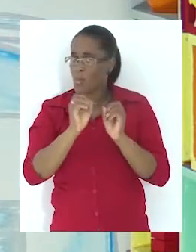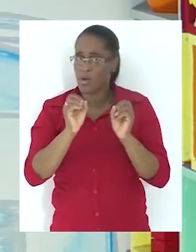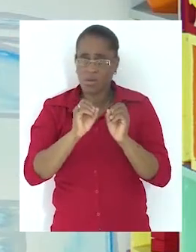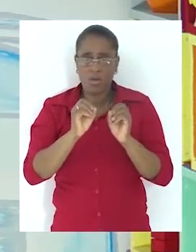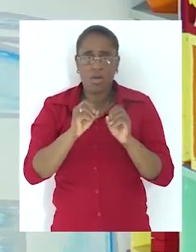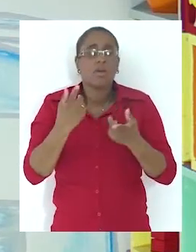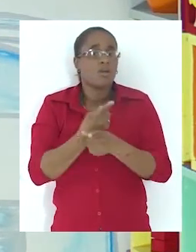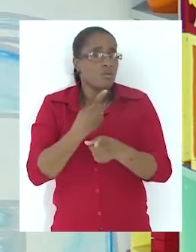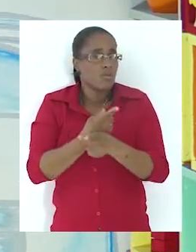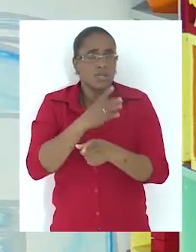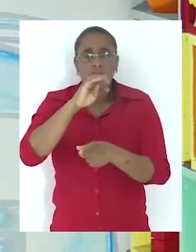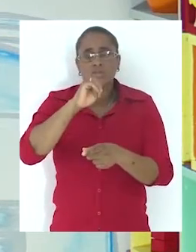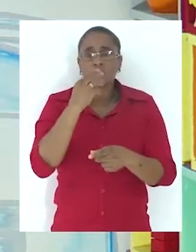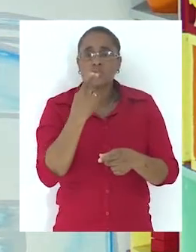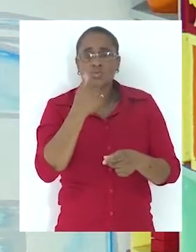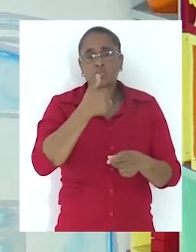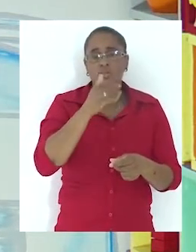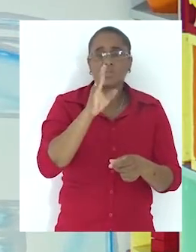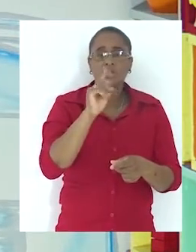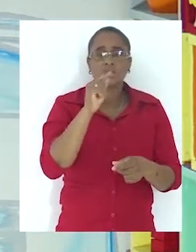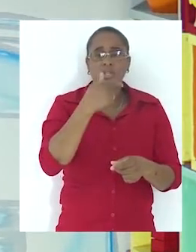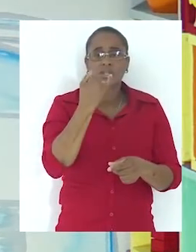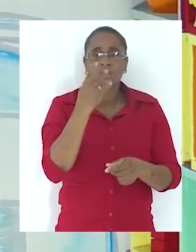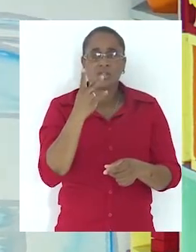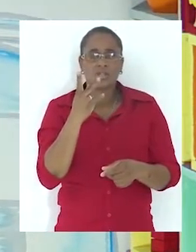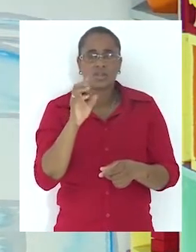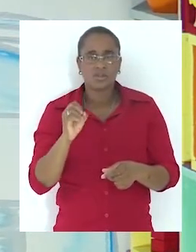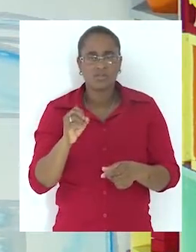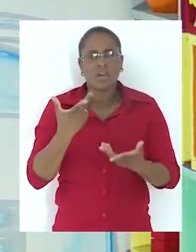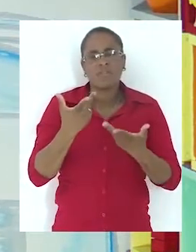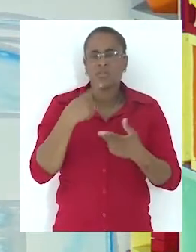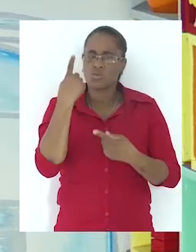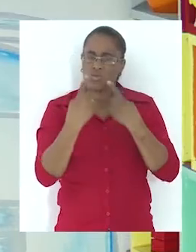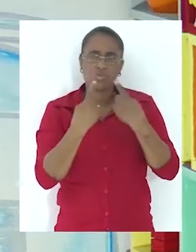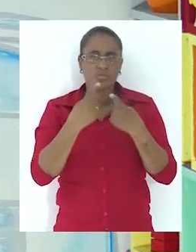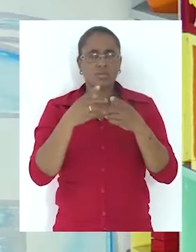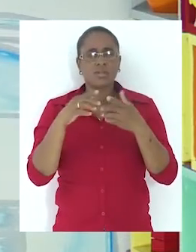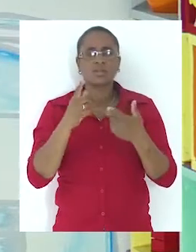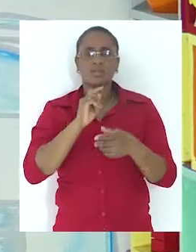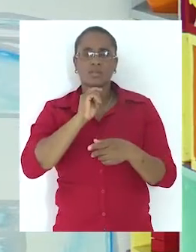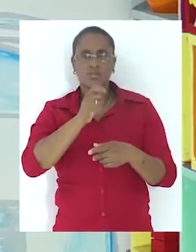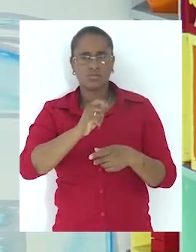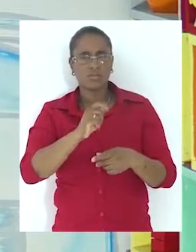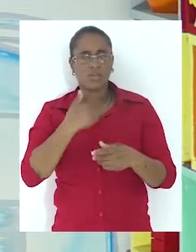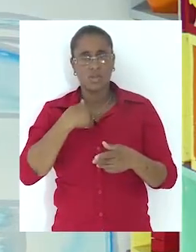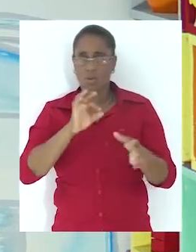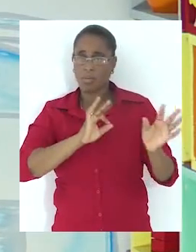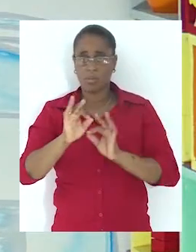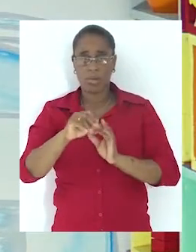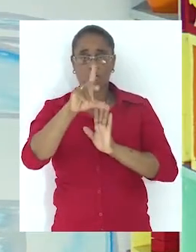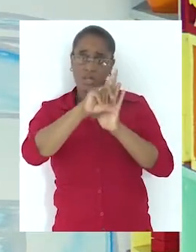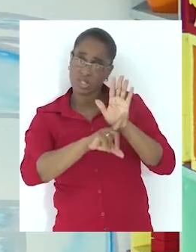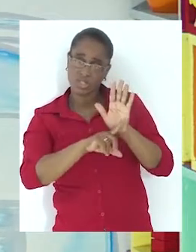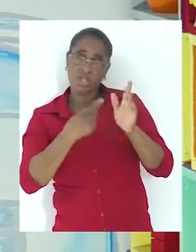é algo subjetivo. Às vezes, numa notícia, eu preparo um guião, mas eu sou surpreendido com